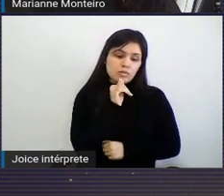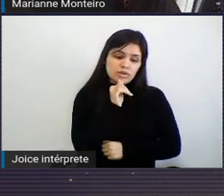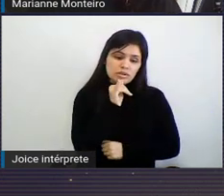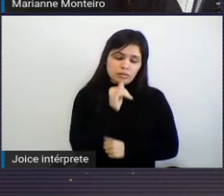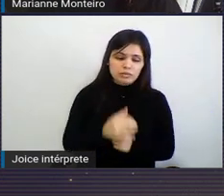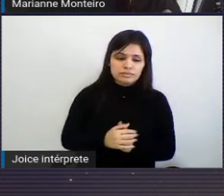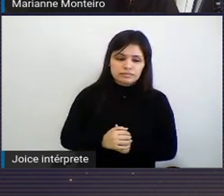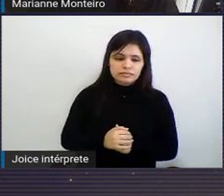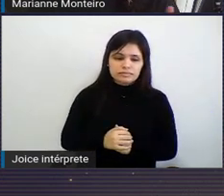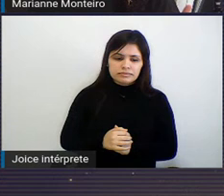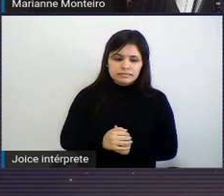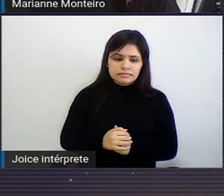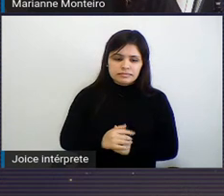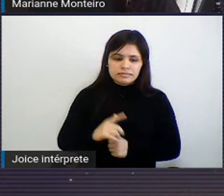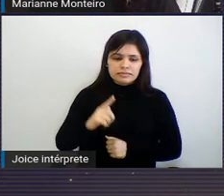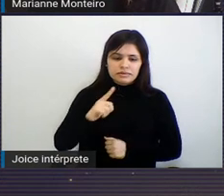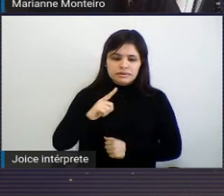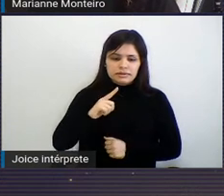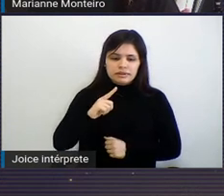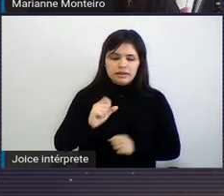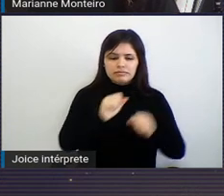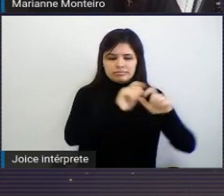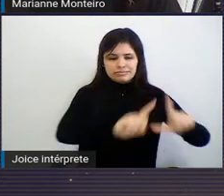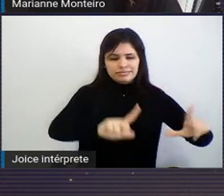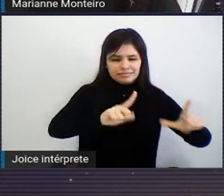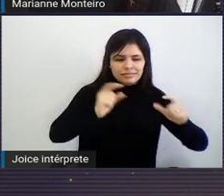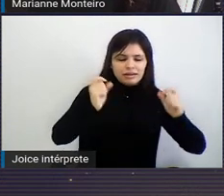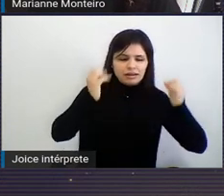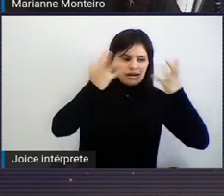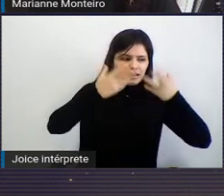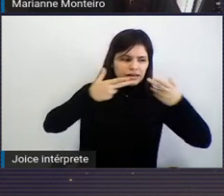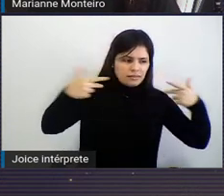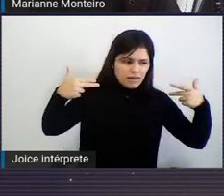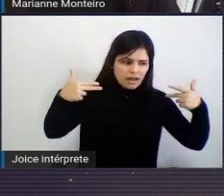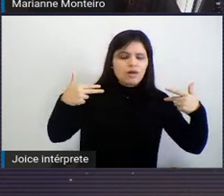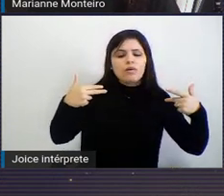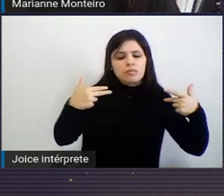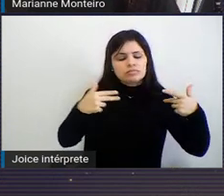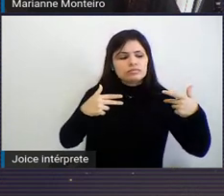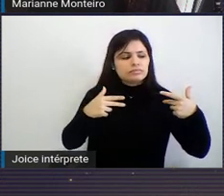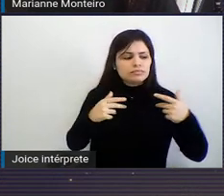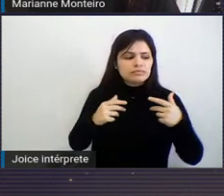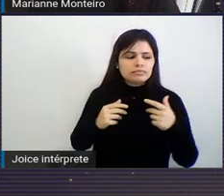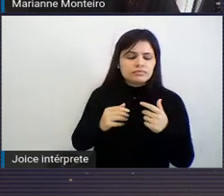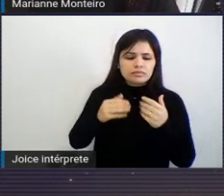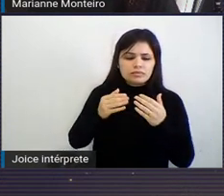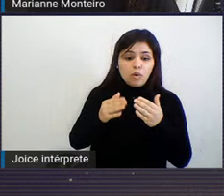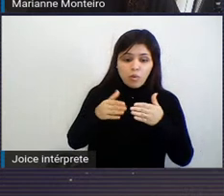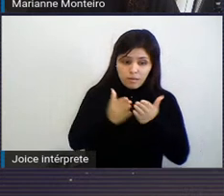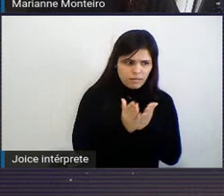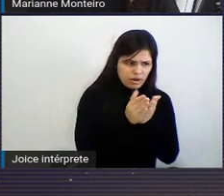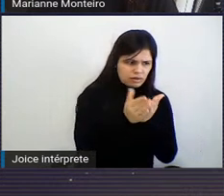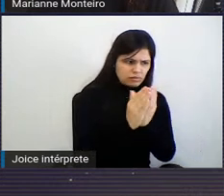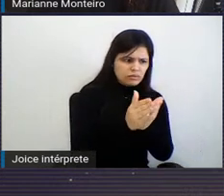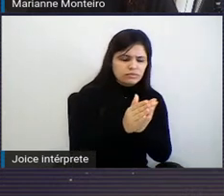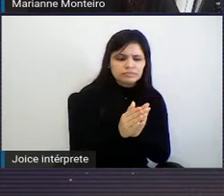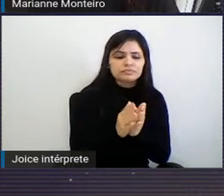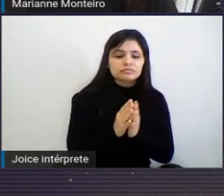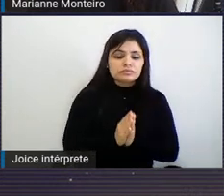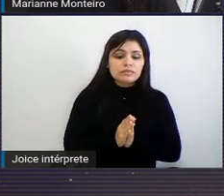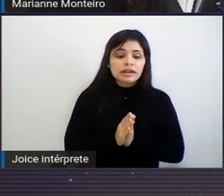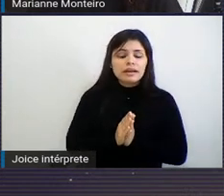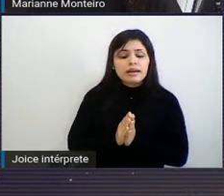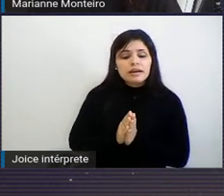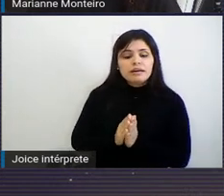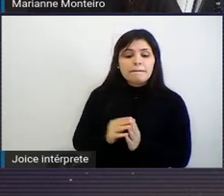exemplo de um barco, tem um leopardo, e assim sucessivamente, as 1 milhão de classes. Então, a ideia é que tem um algoritmo que